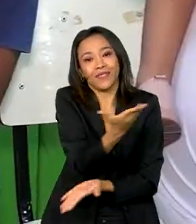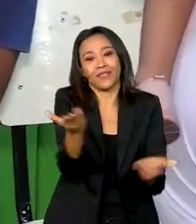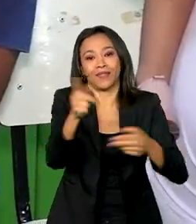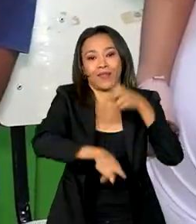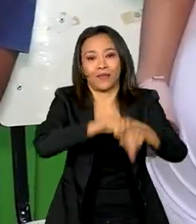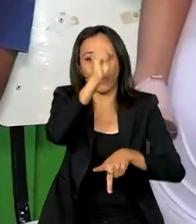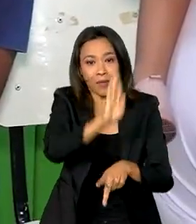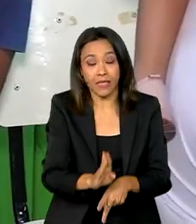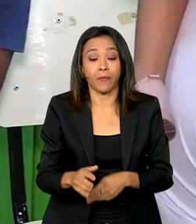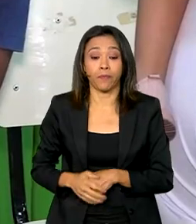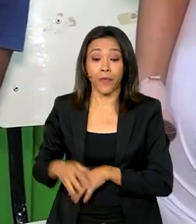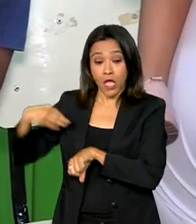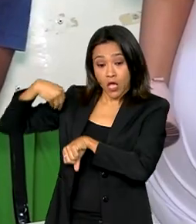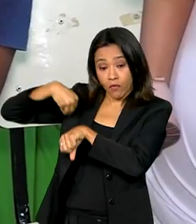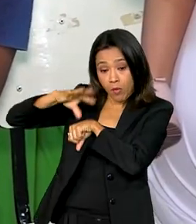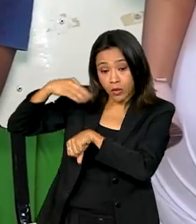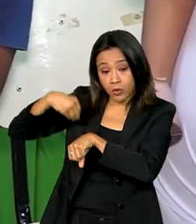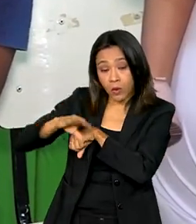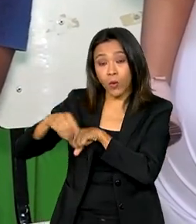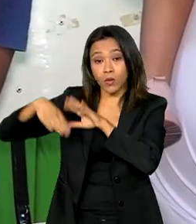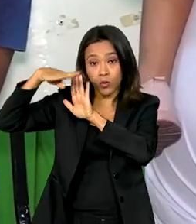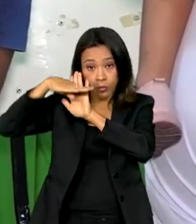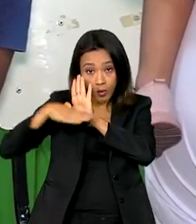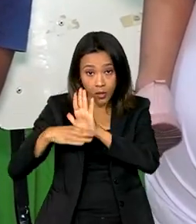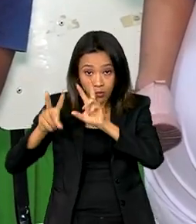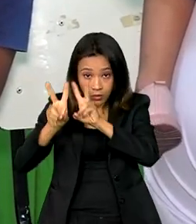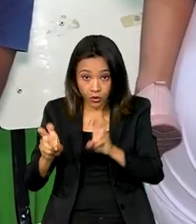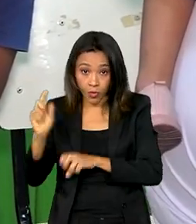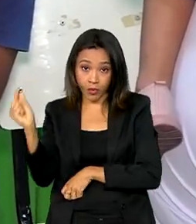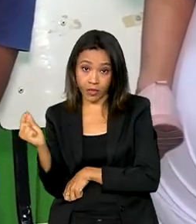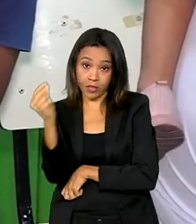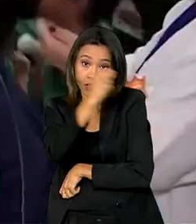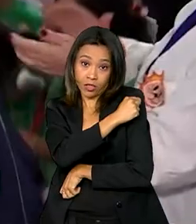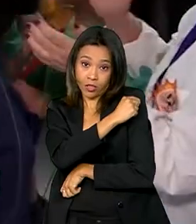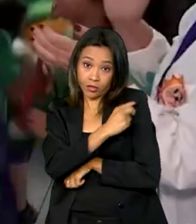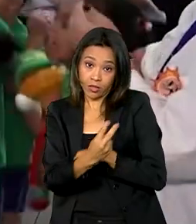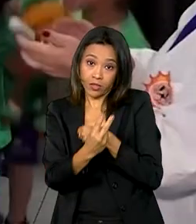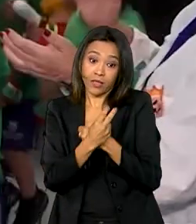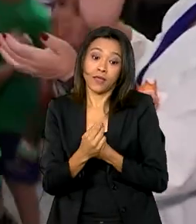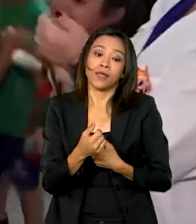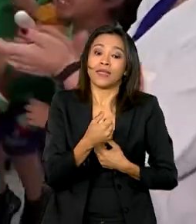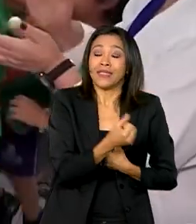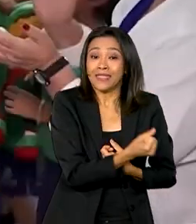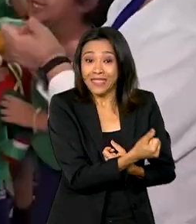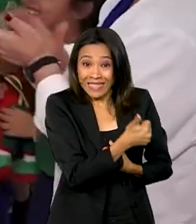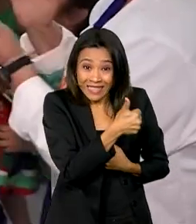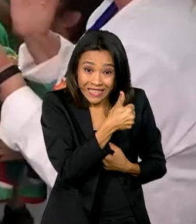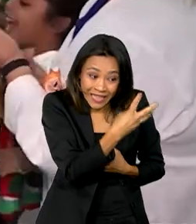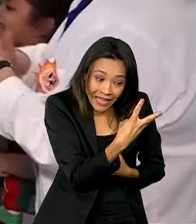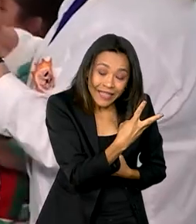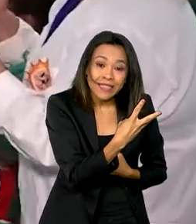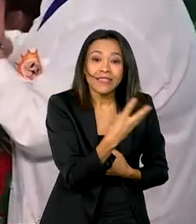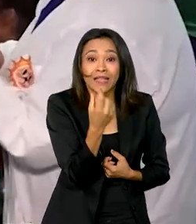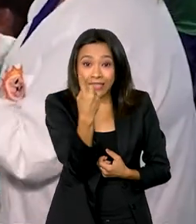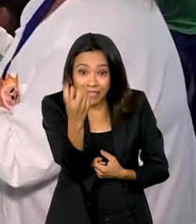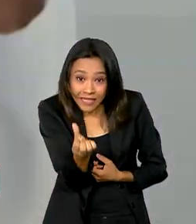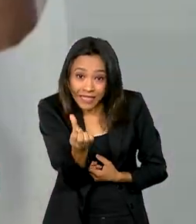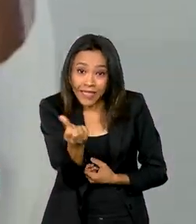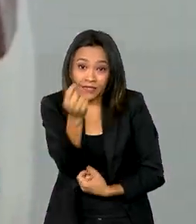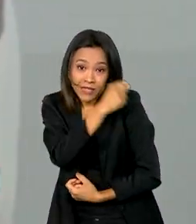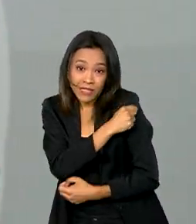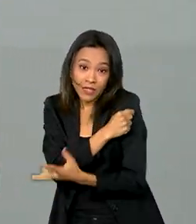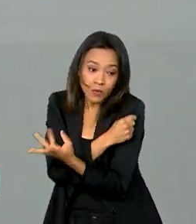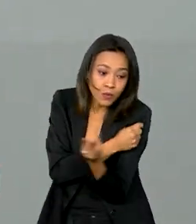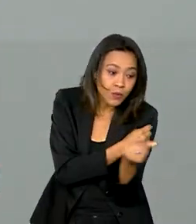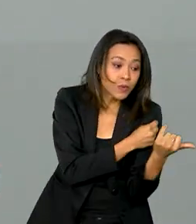acordo com informações do Programa Nacional de Imunizações, 13 das 16 principais vacinas do calendário infantil